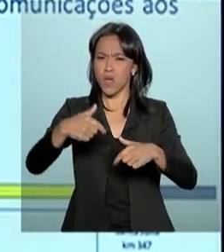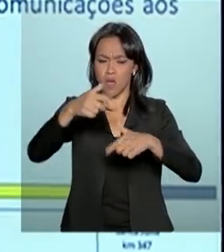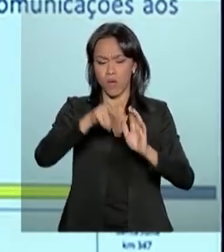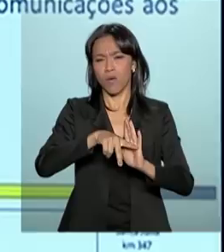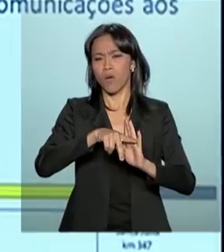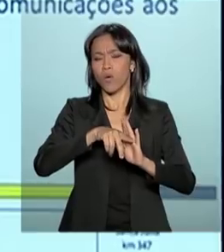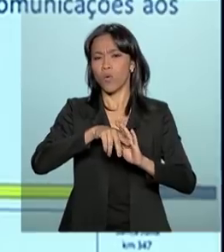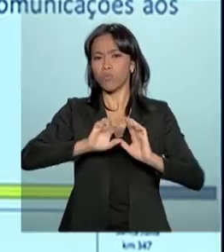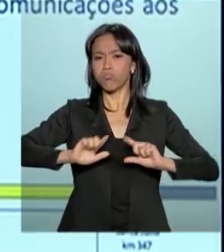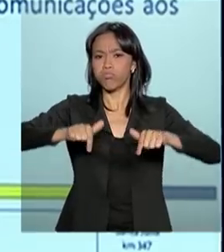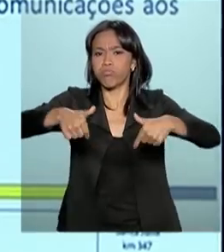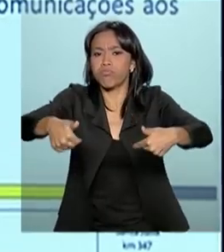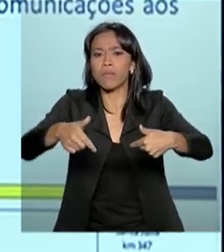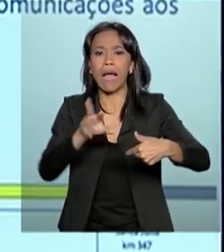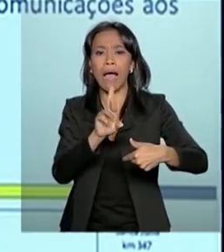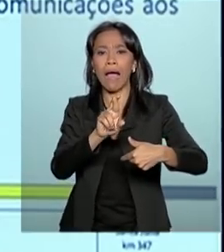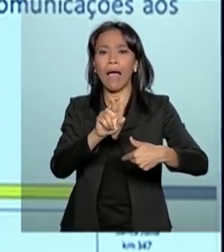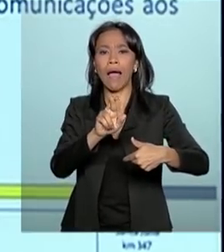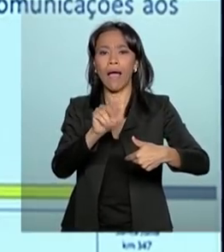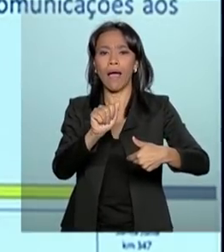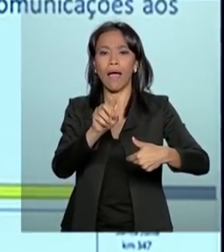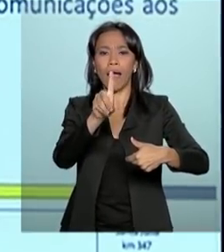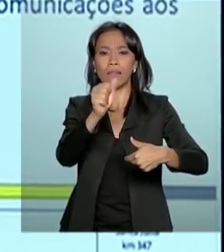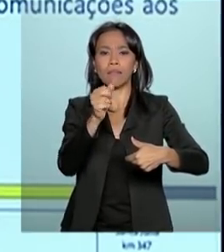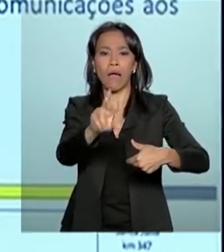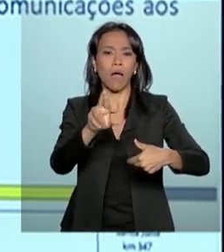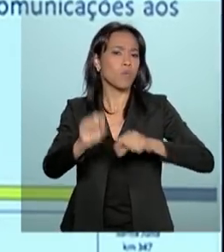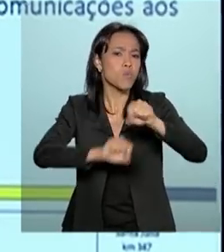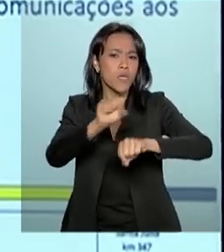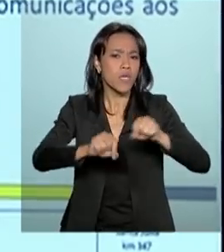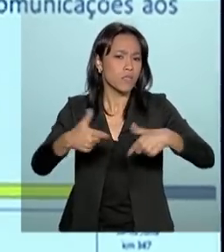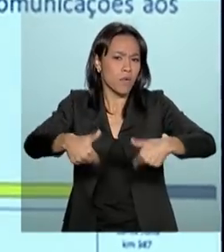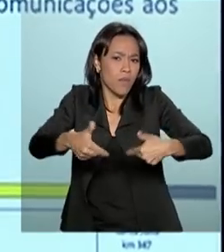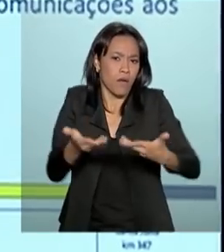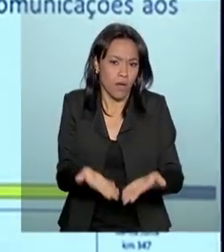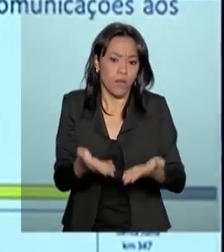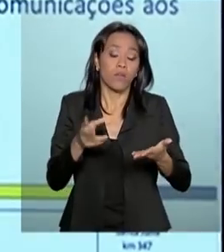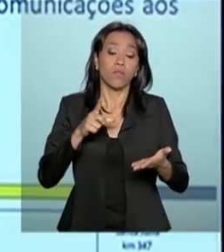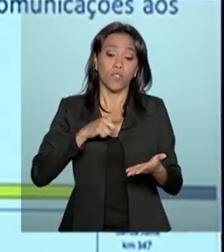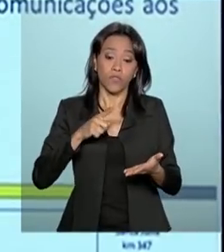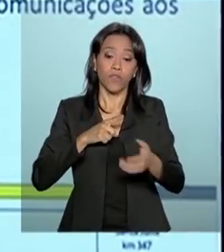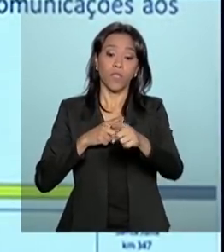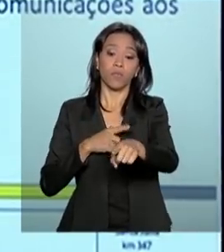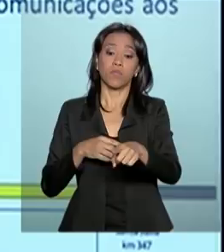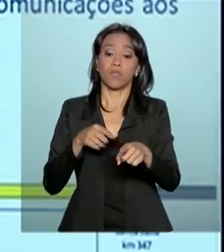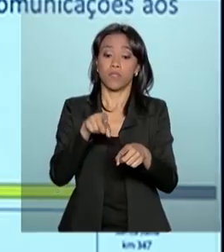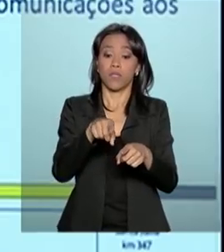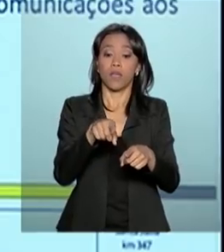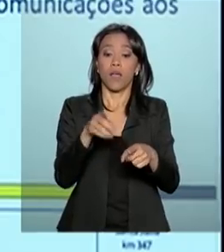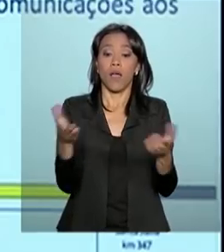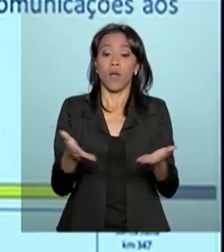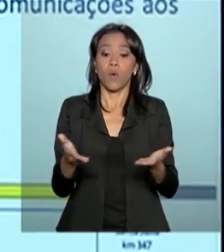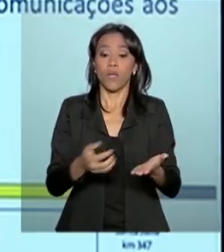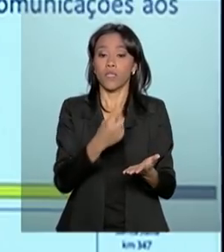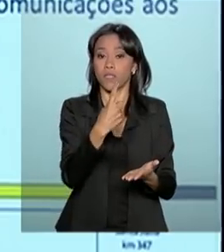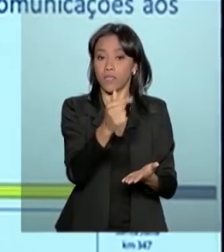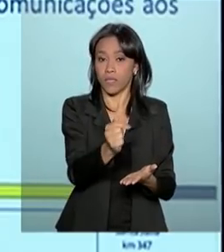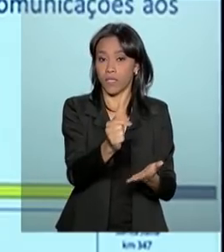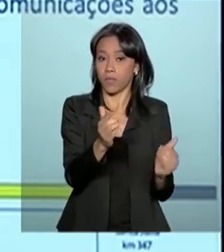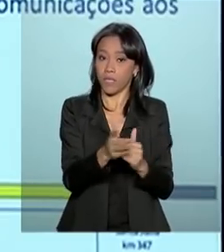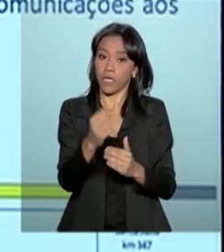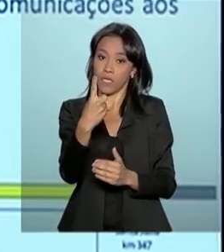Nós estamos na segunda versão, tivemos a primeira no período escoamento de 2017 para 2018 e estamos agora no período